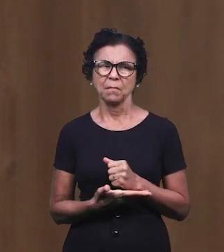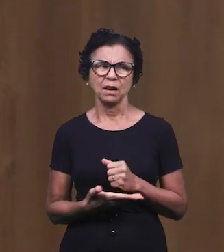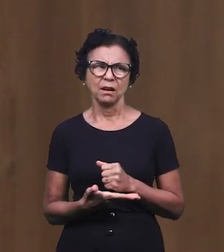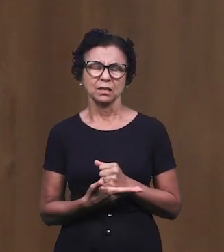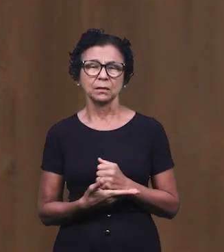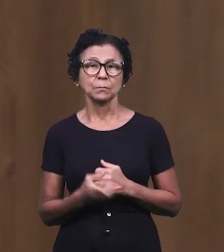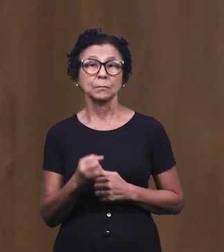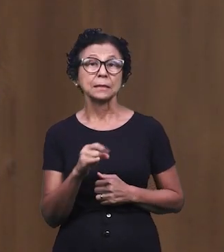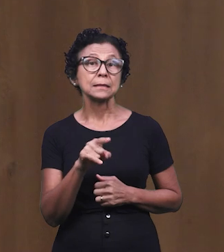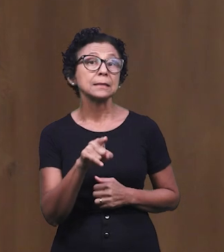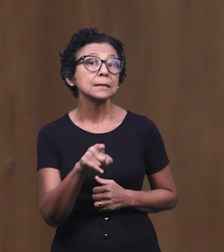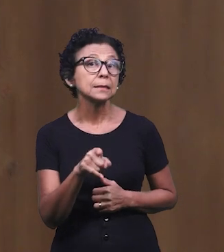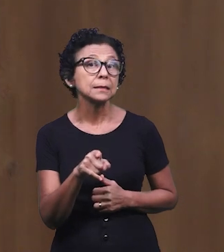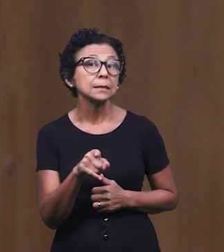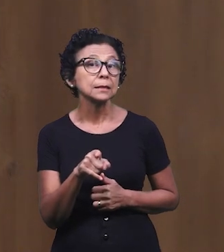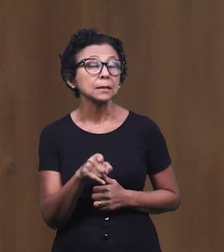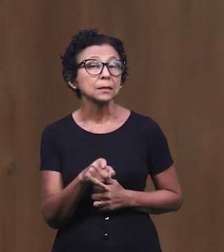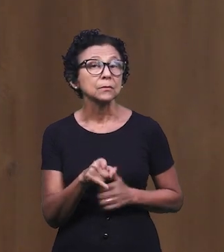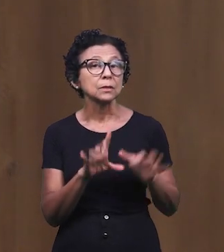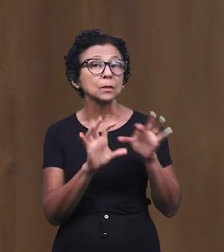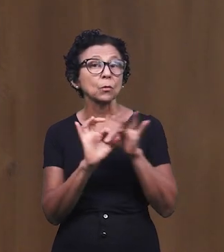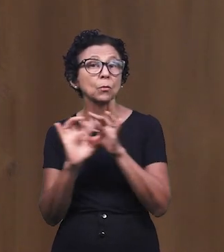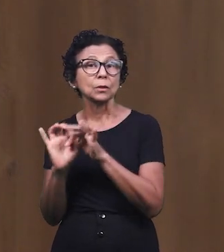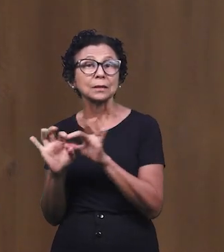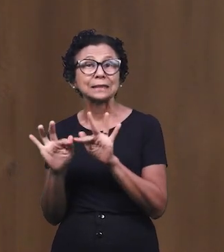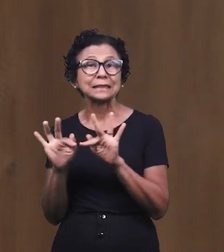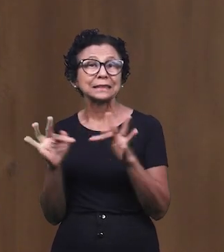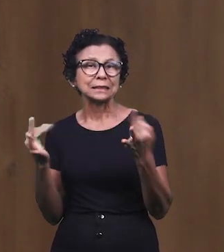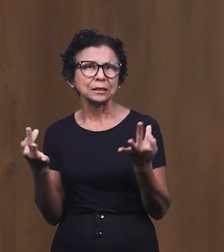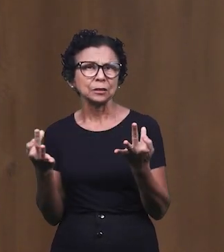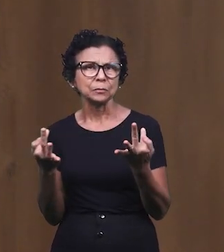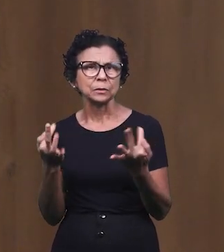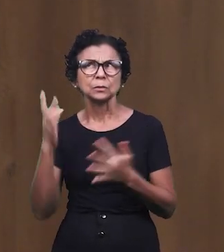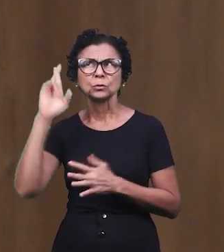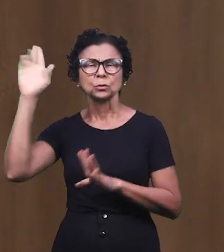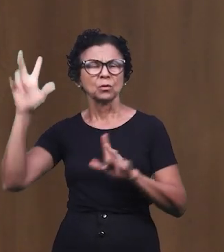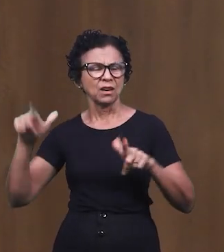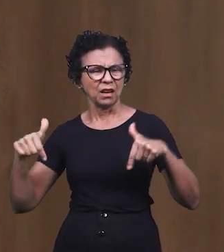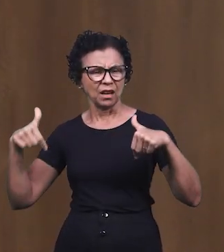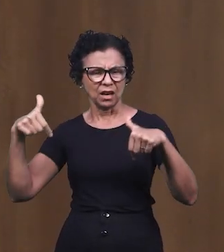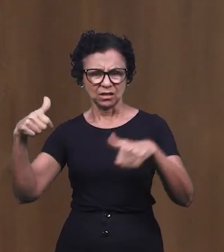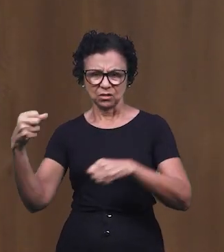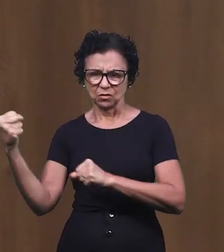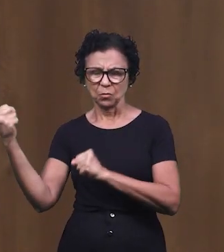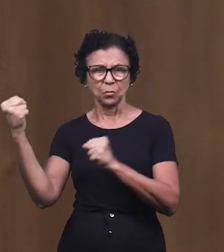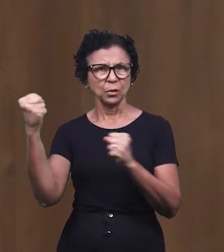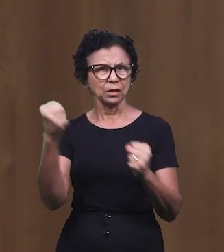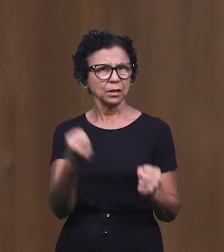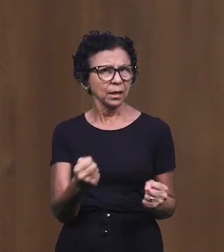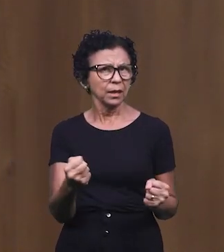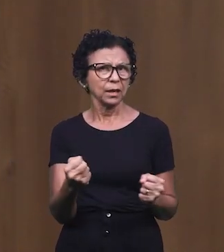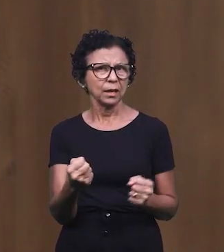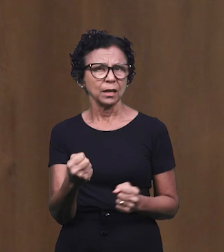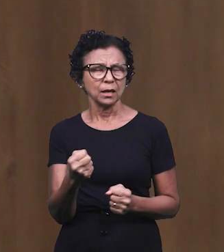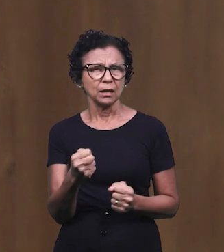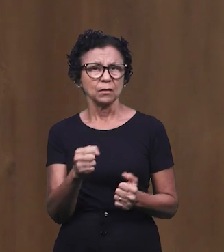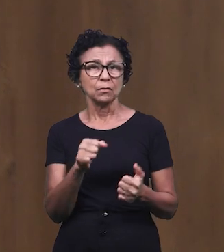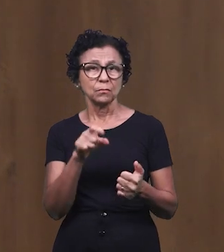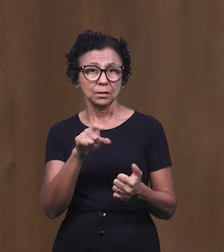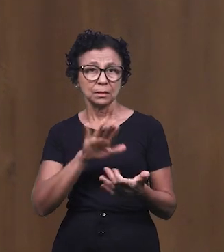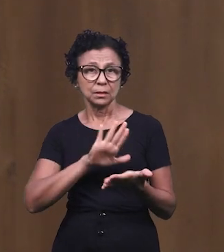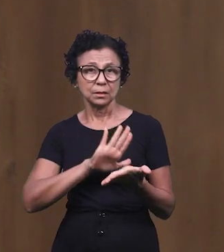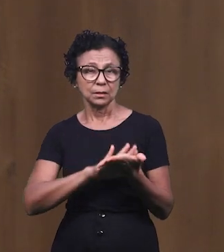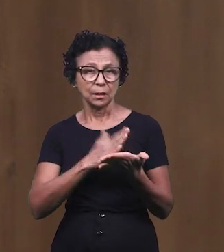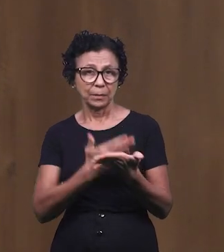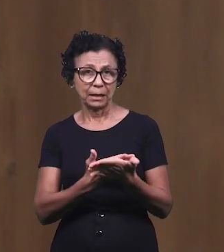sua simplicidade o contexto, o Senhor opera muito além. O Senhor opera no simples. Se você interpreta o